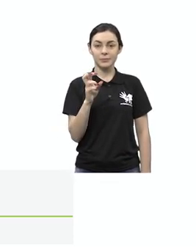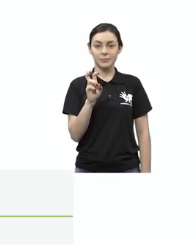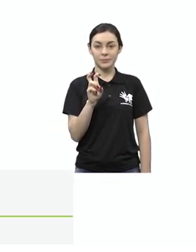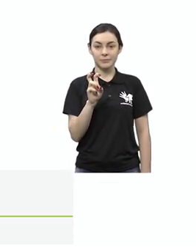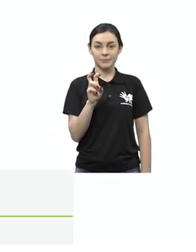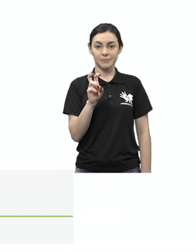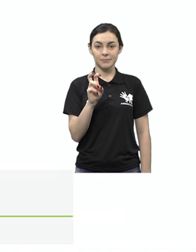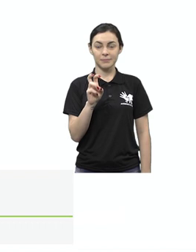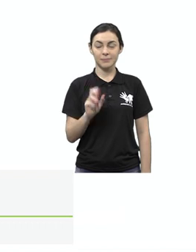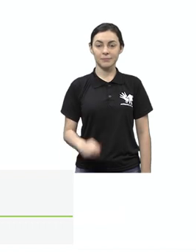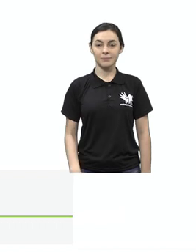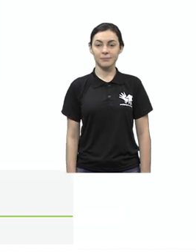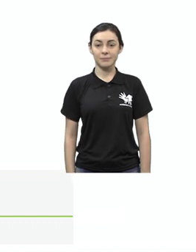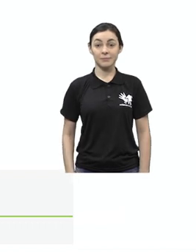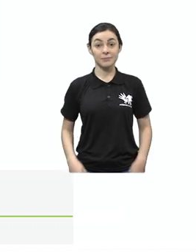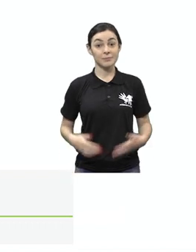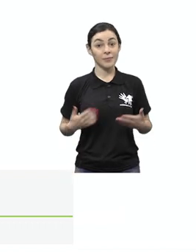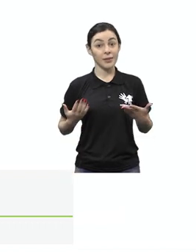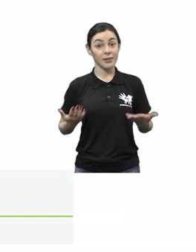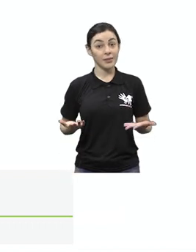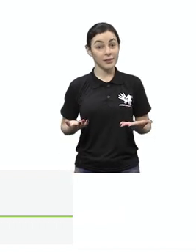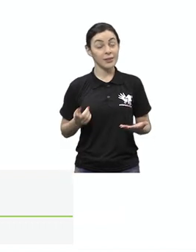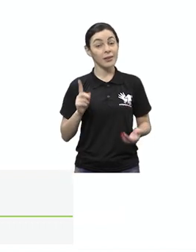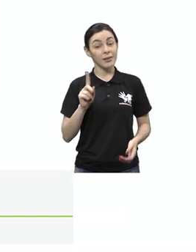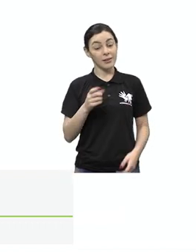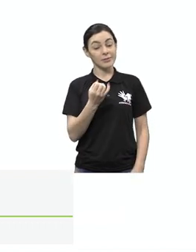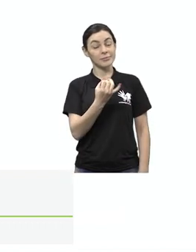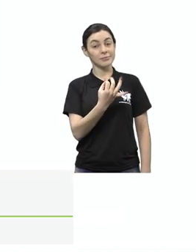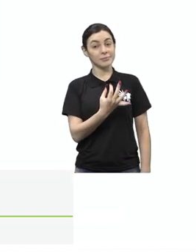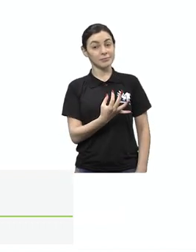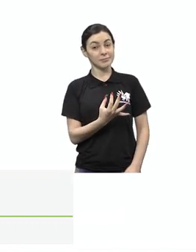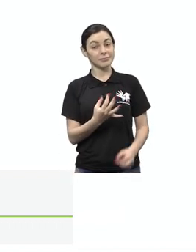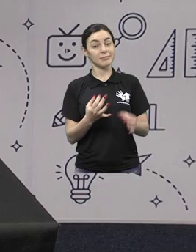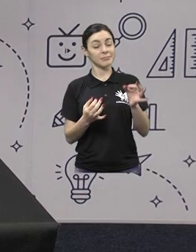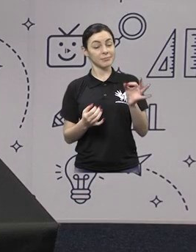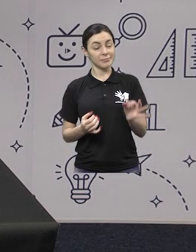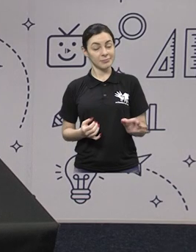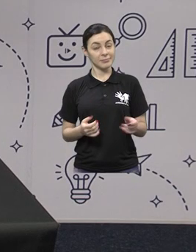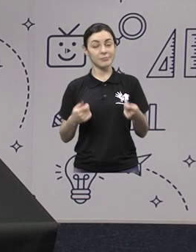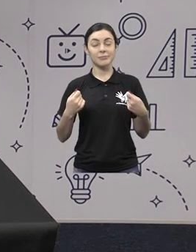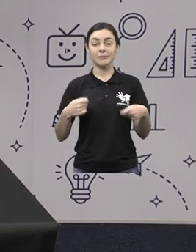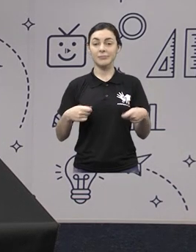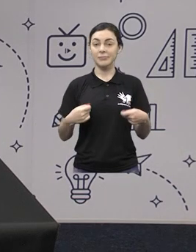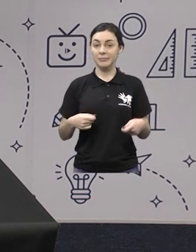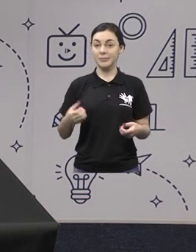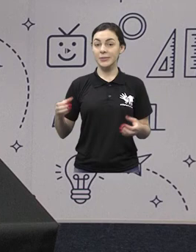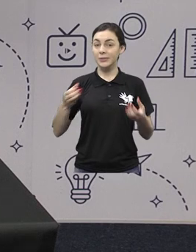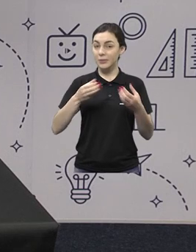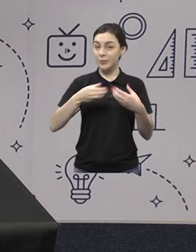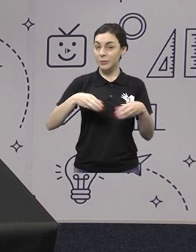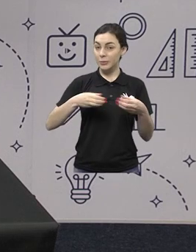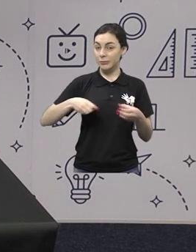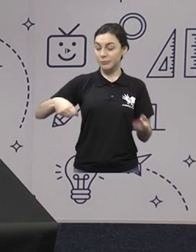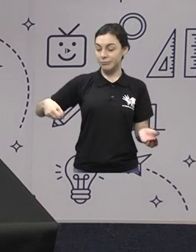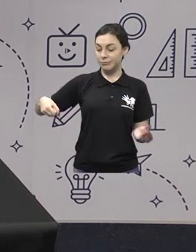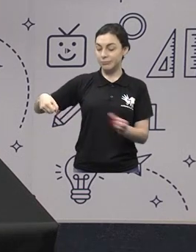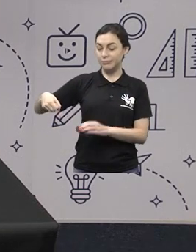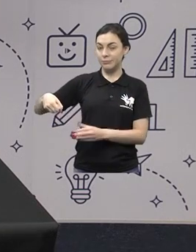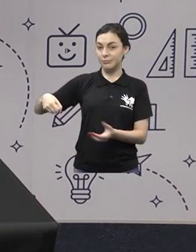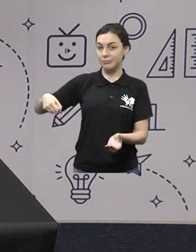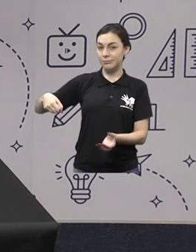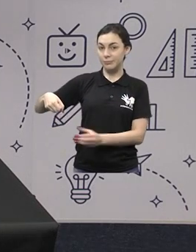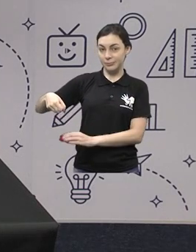3, 4... 5. Então, essa é a quantidade certa de ovos que precisa ir na